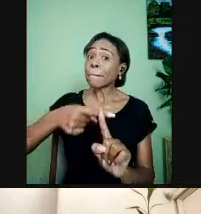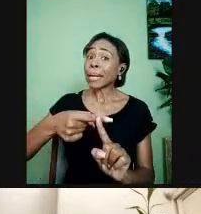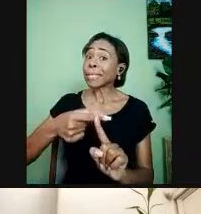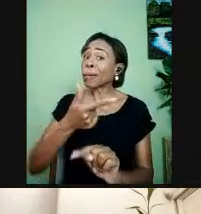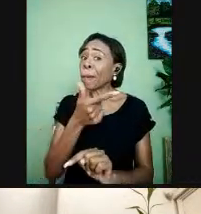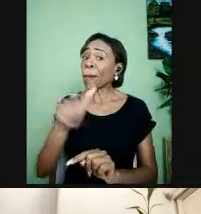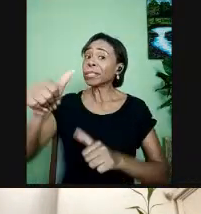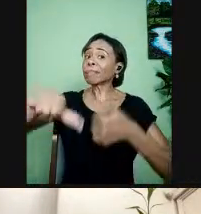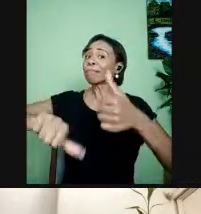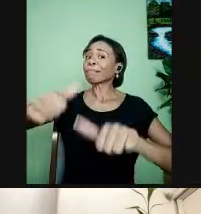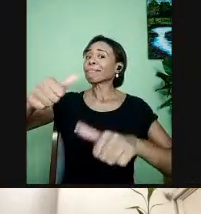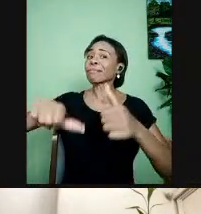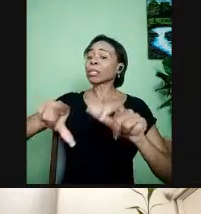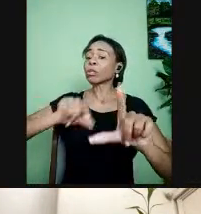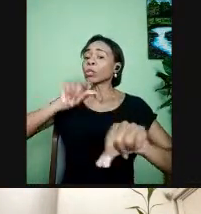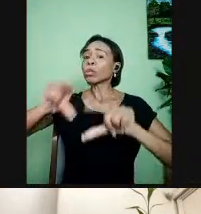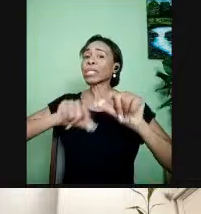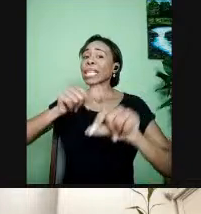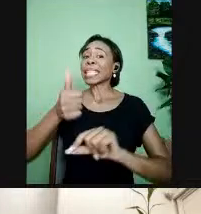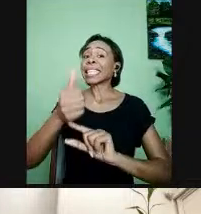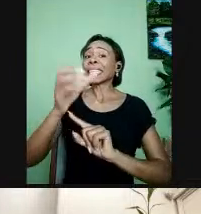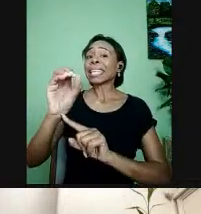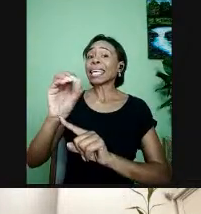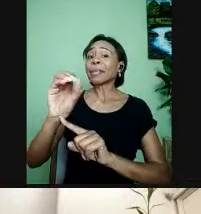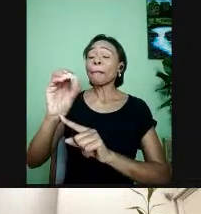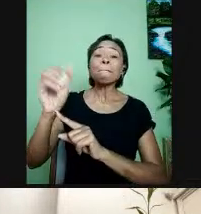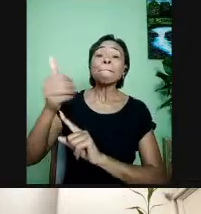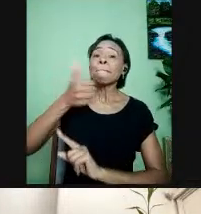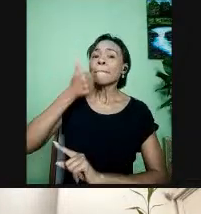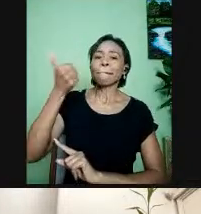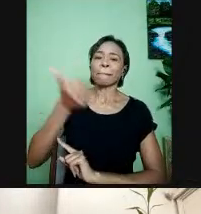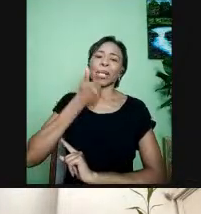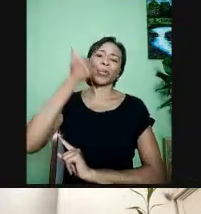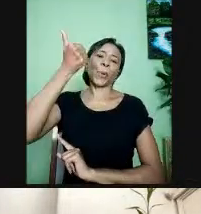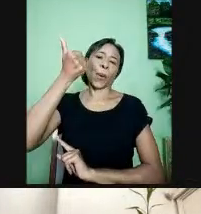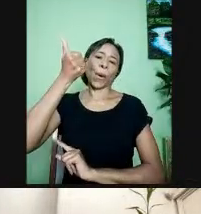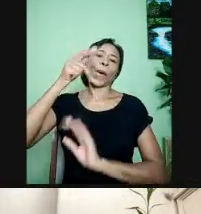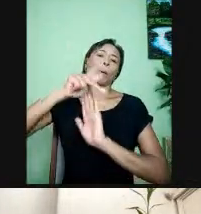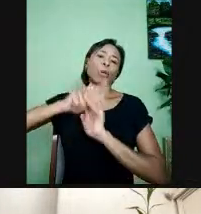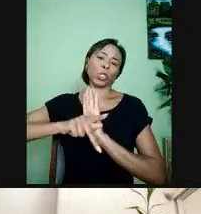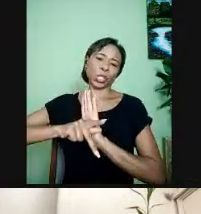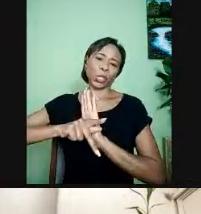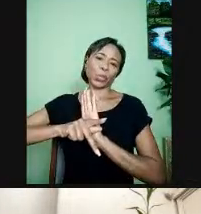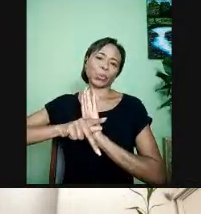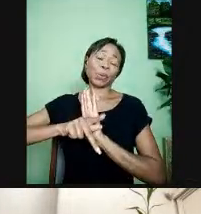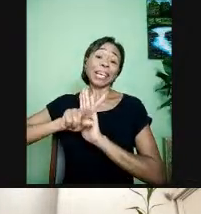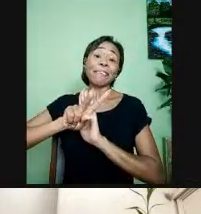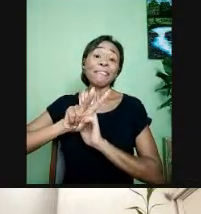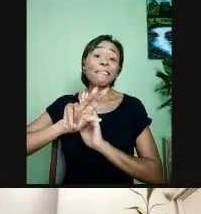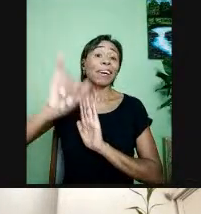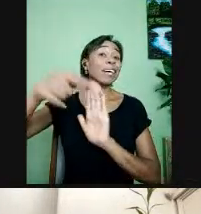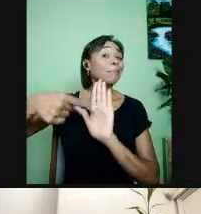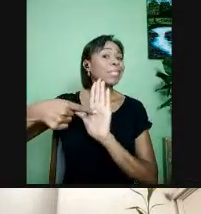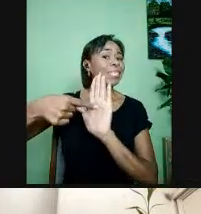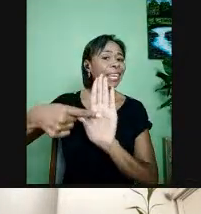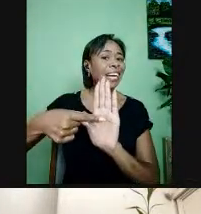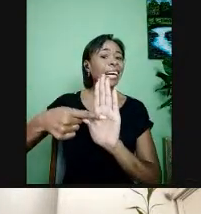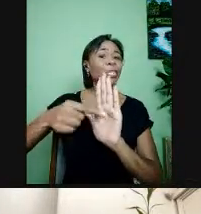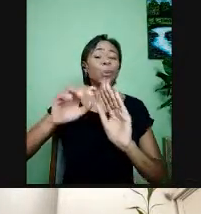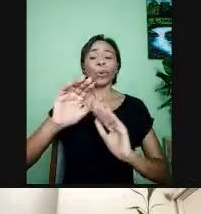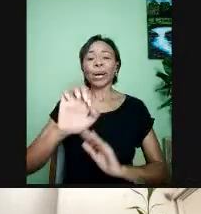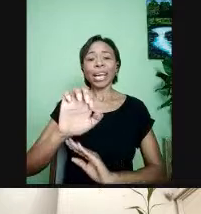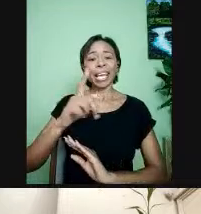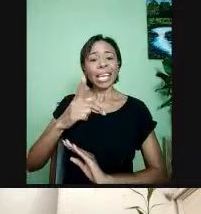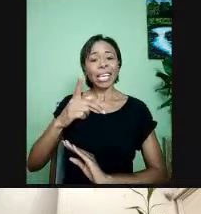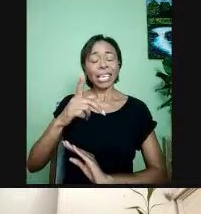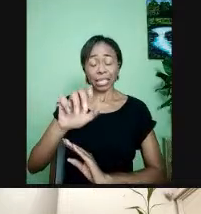para selecionar os 10 melhores projetos que irão para a Expo Favela Nacional. E aí a gente chama de Expo